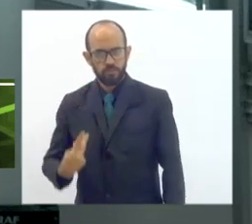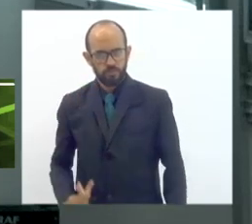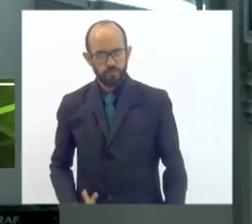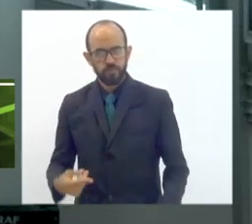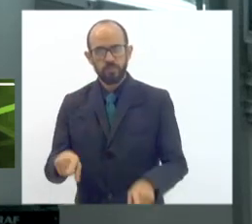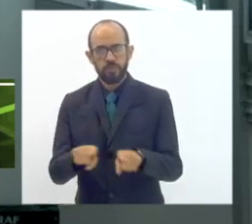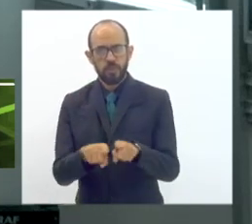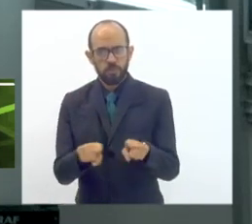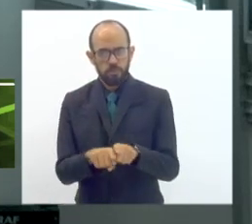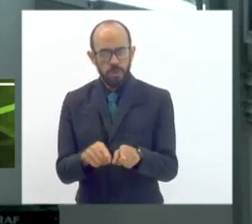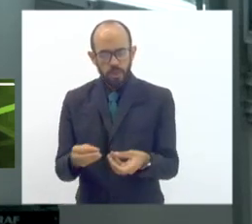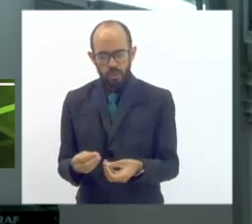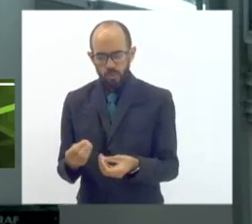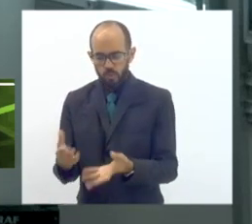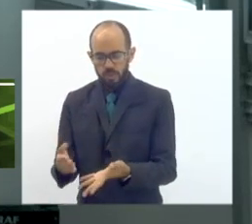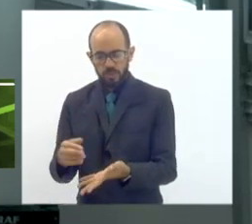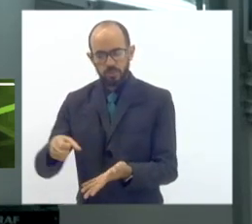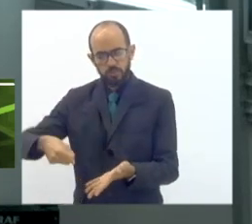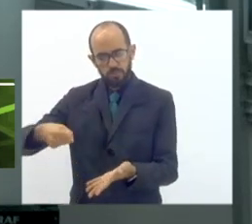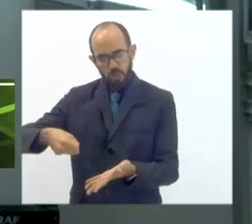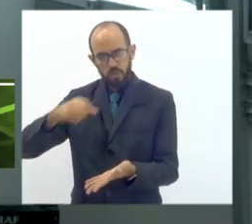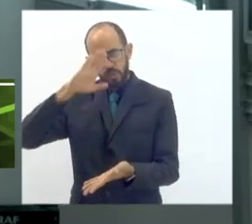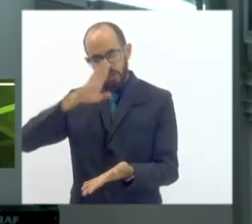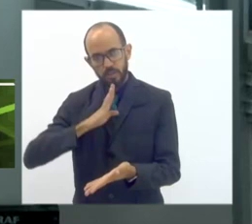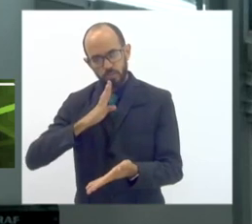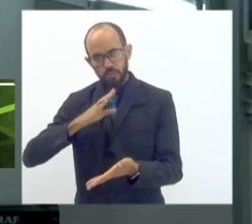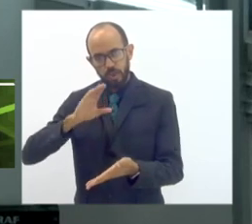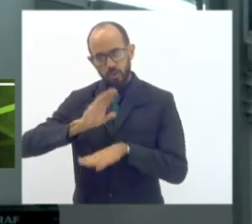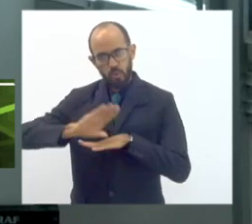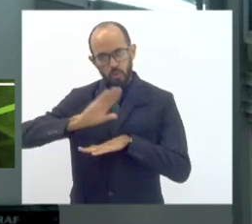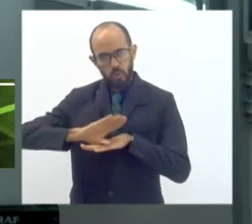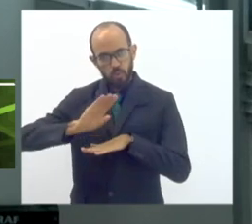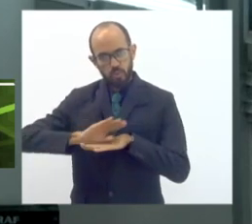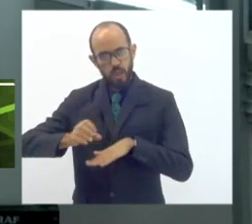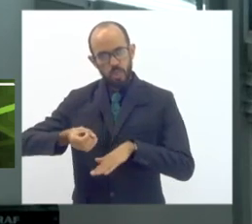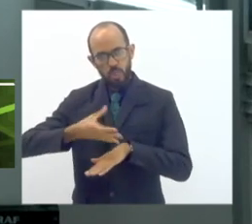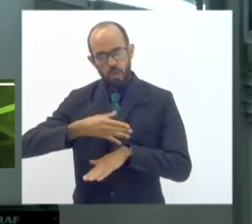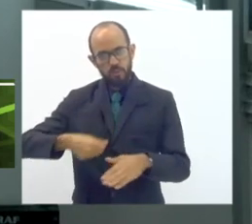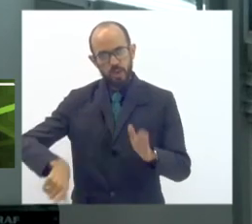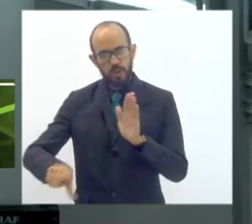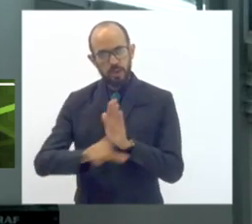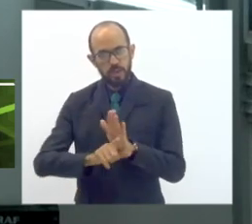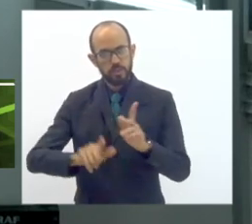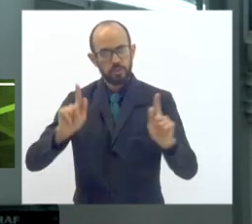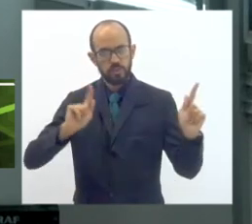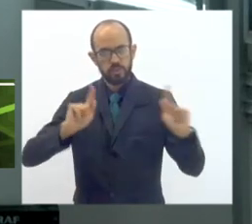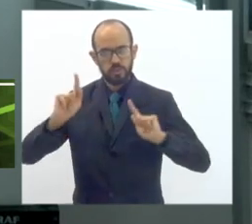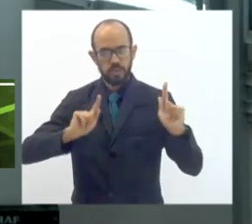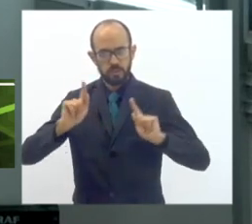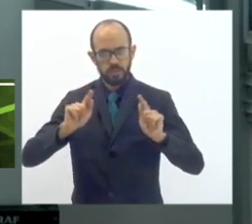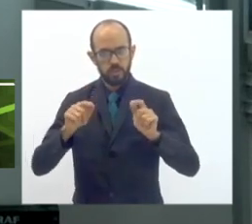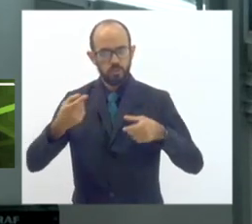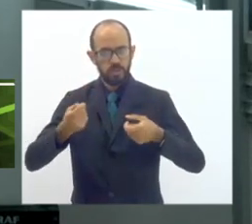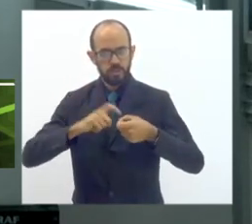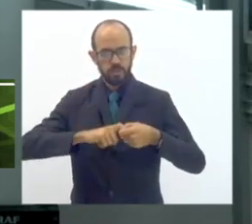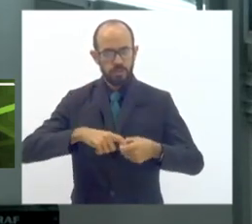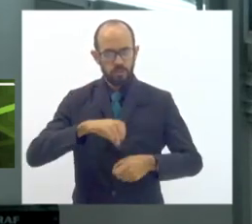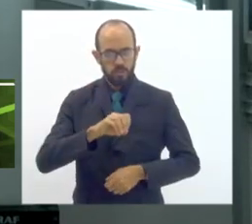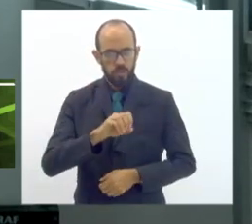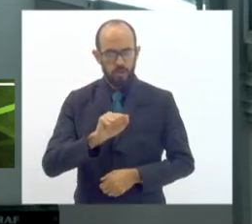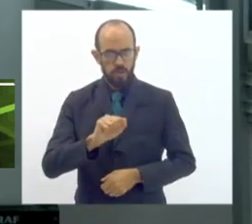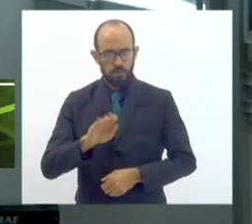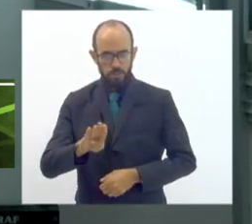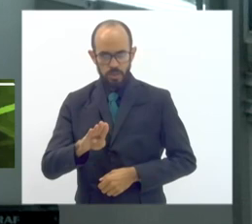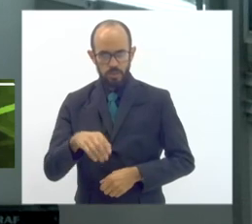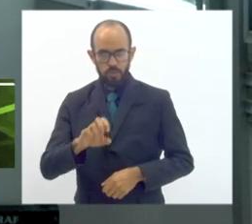de disponibilizar bolsas gratuitas para o curso de atualização da nova lei das licitações em parceria com a OABRJ. Em pouco mais